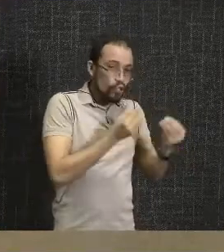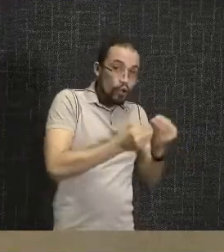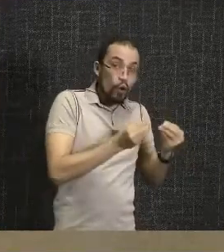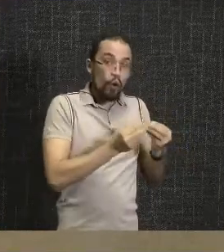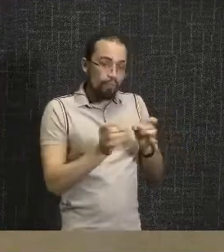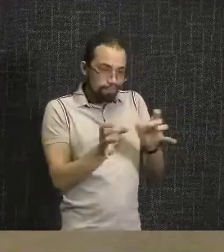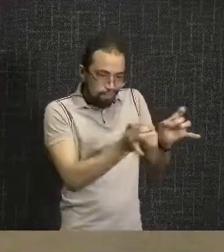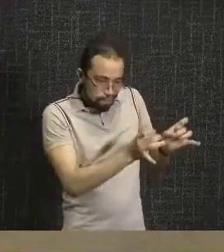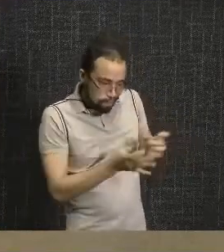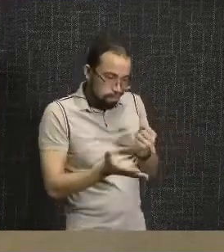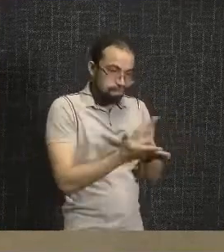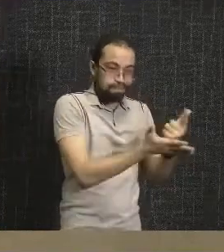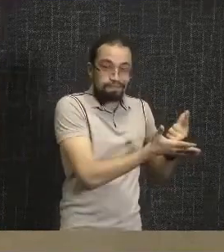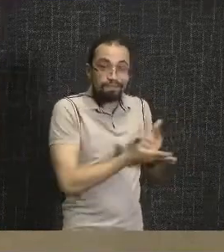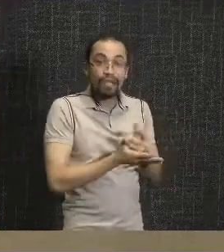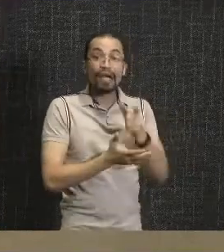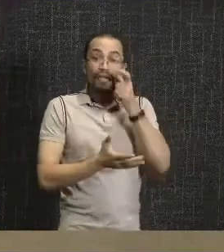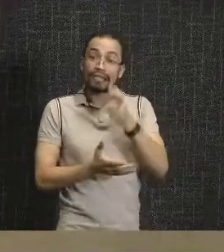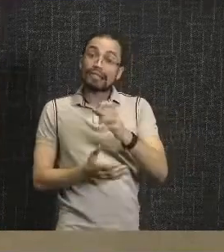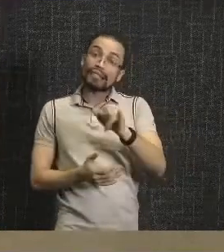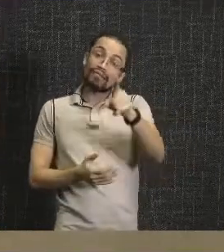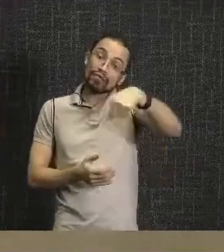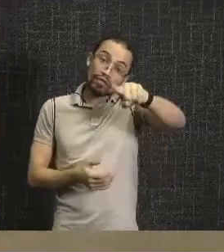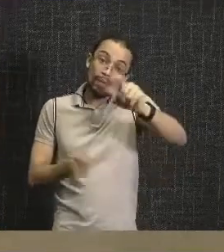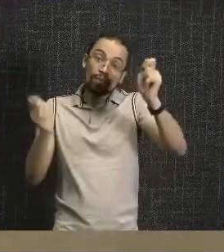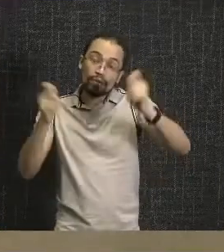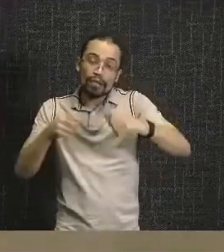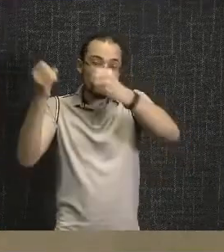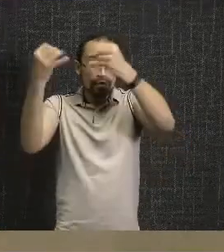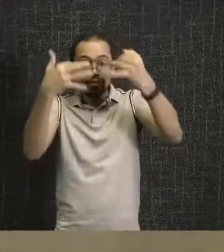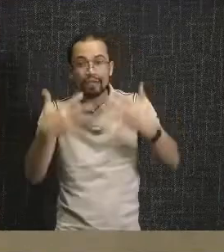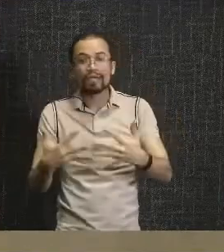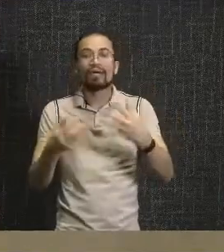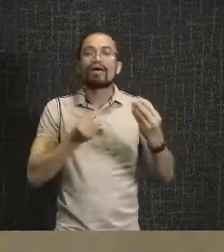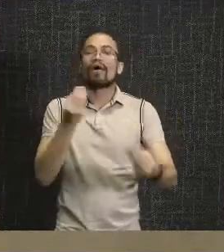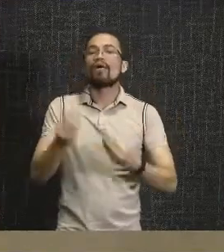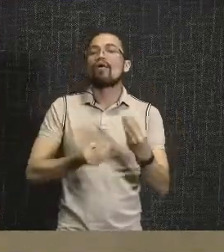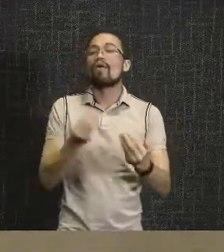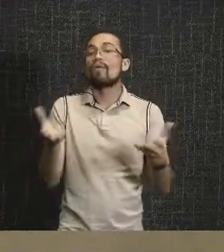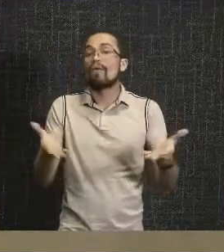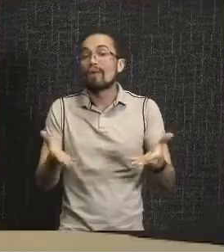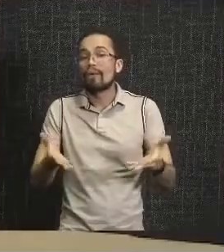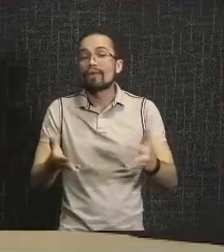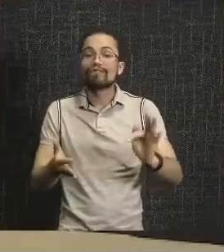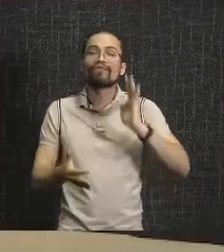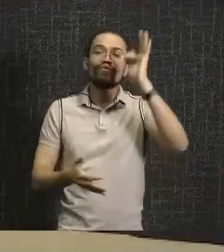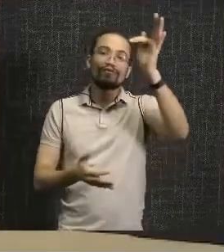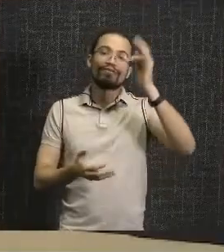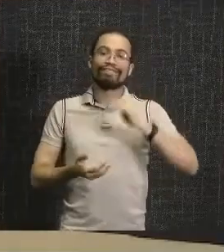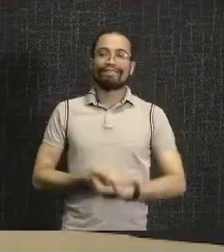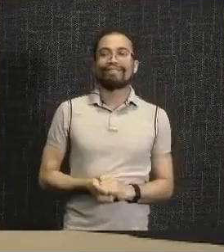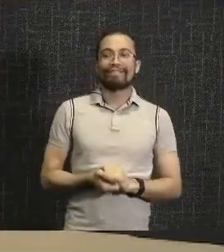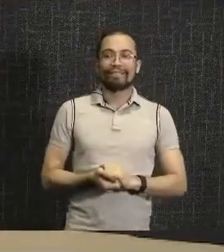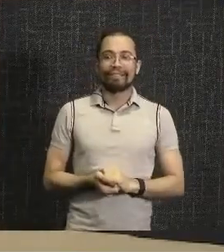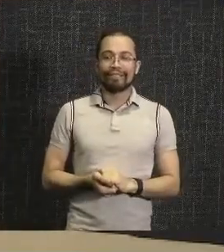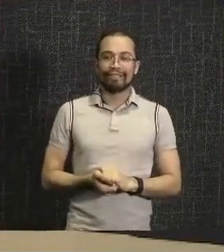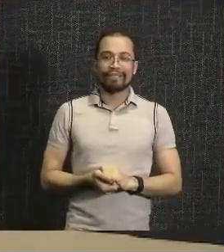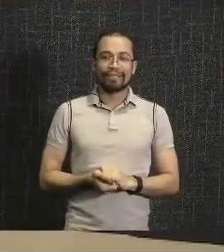seria muito interessante se você pudesse nos esclarecer um pouco sobre como vocês veem essa perspectiva futura.